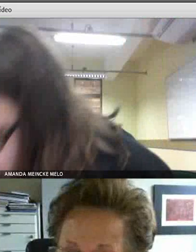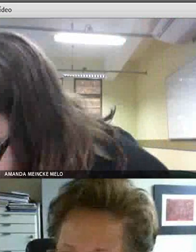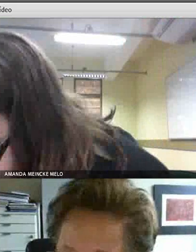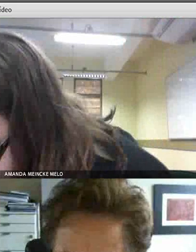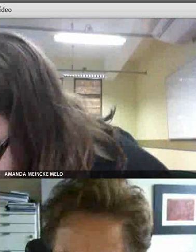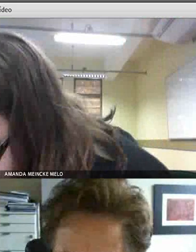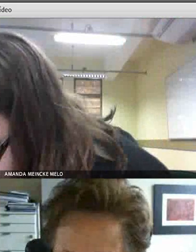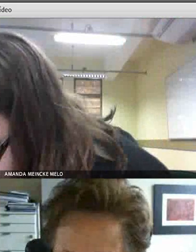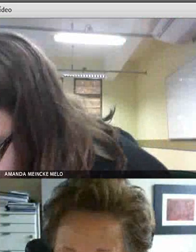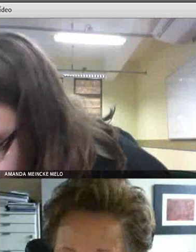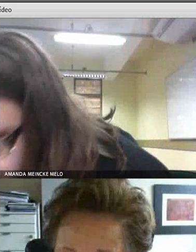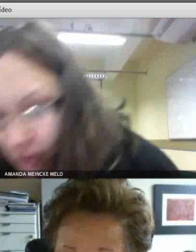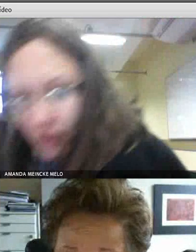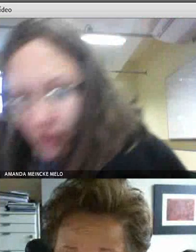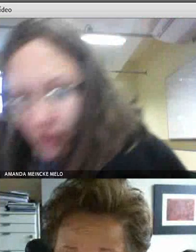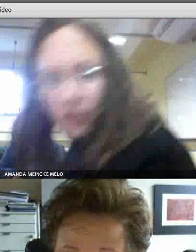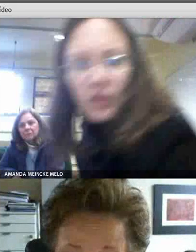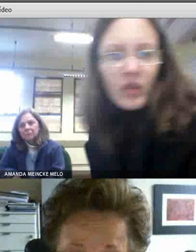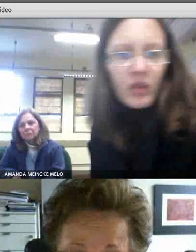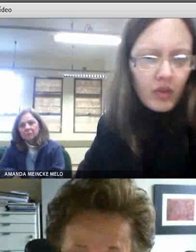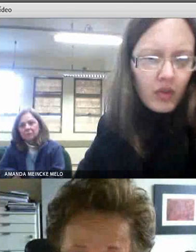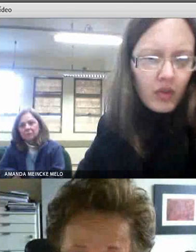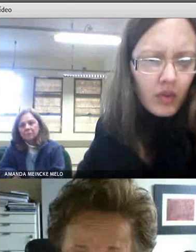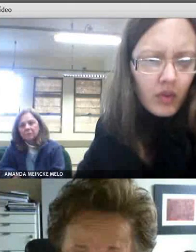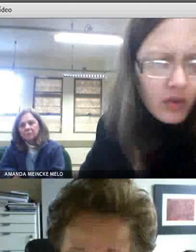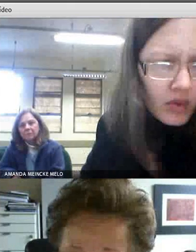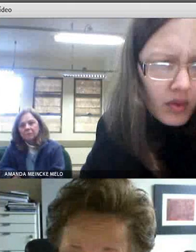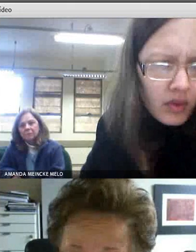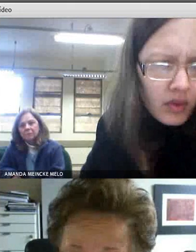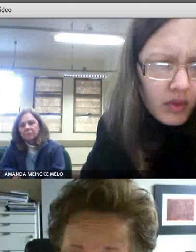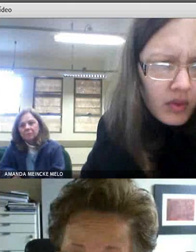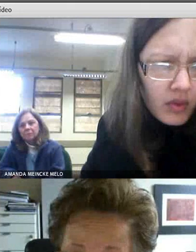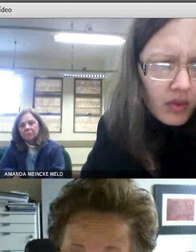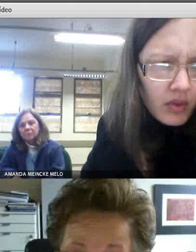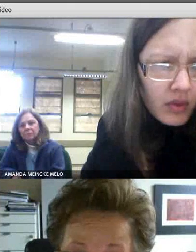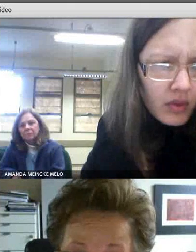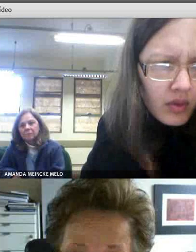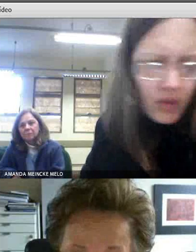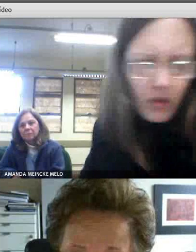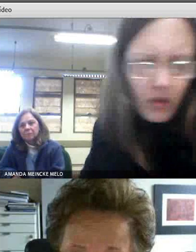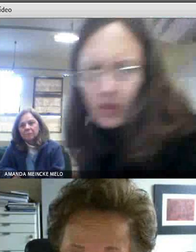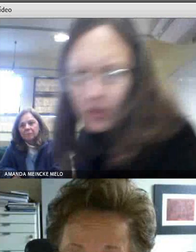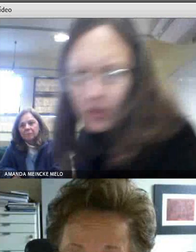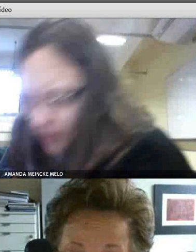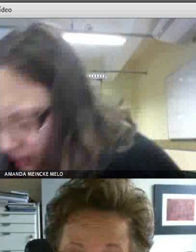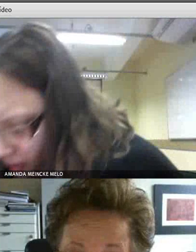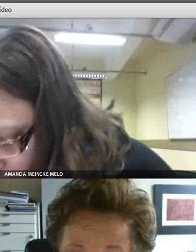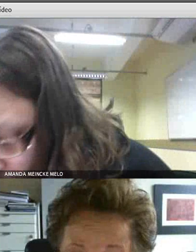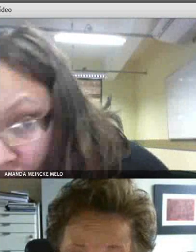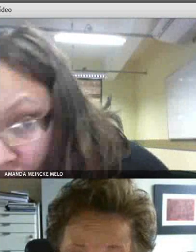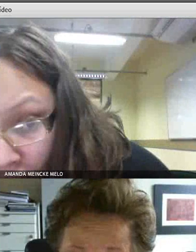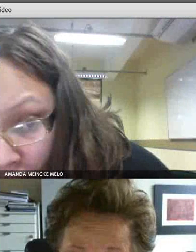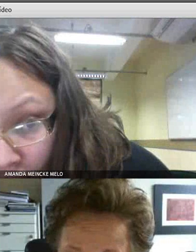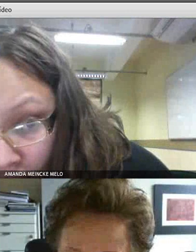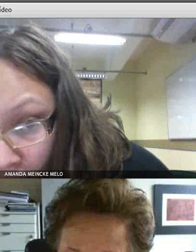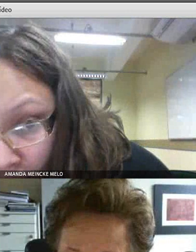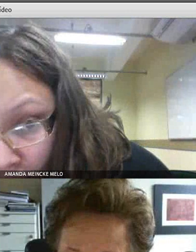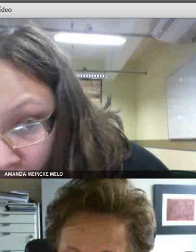na escola de ensino médio. Tu acredita que em Lajeado e Soledade, a escola tem conexão via